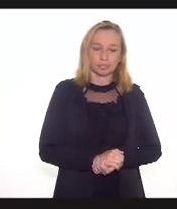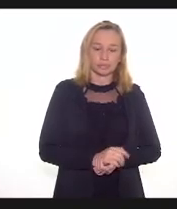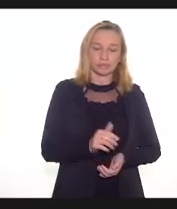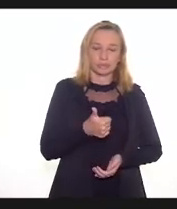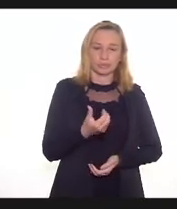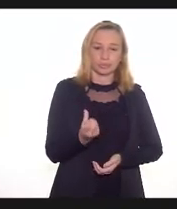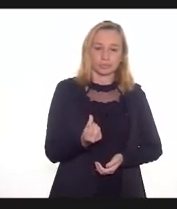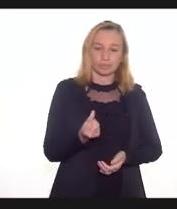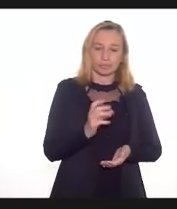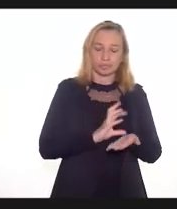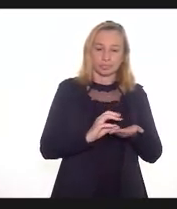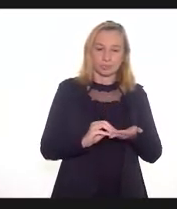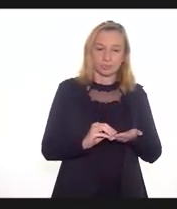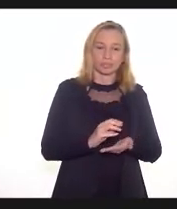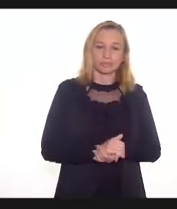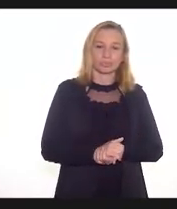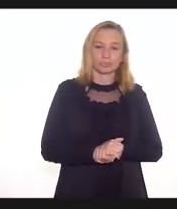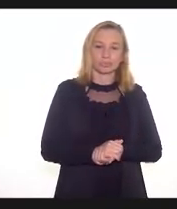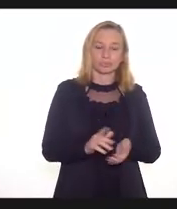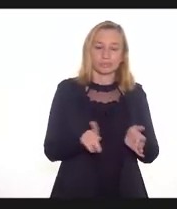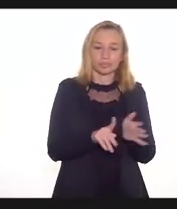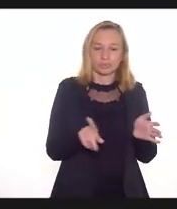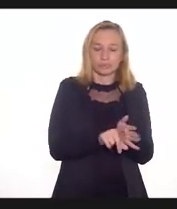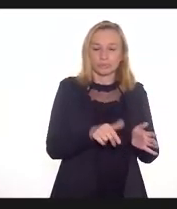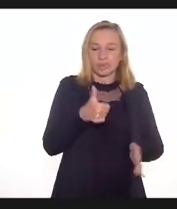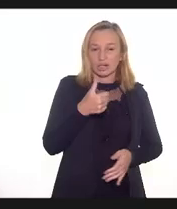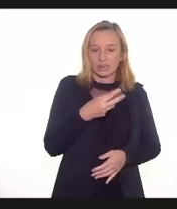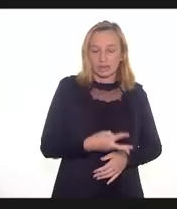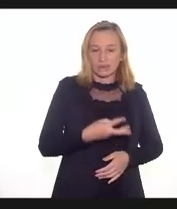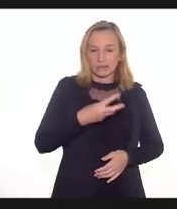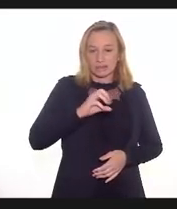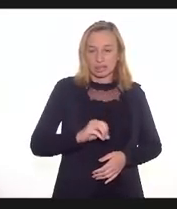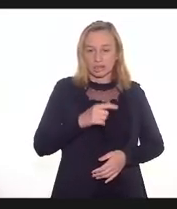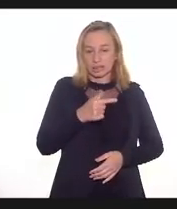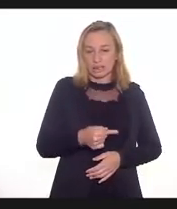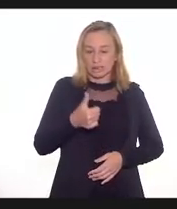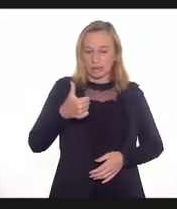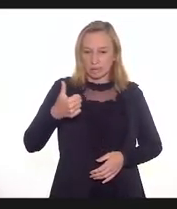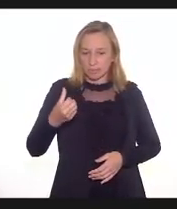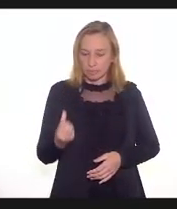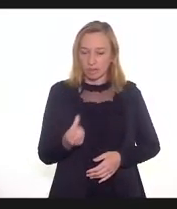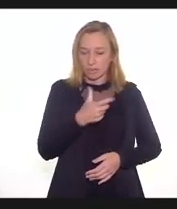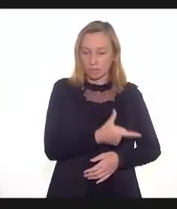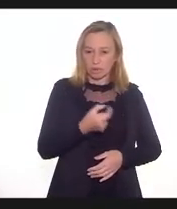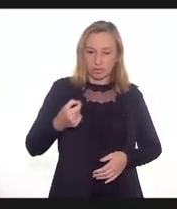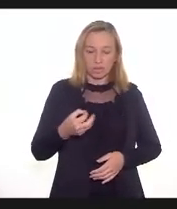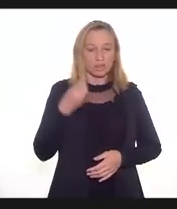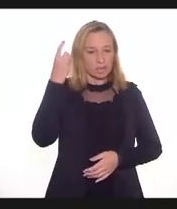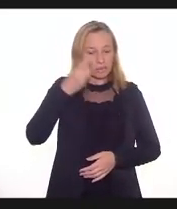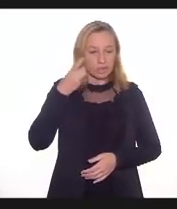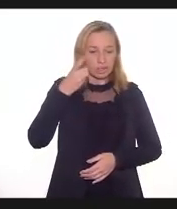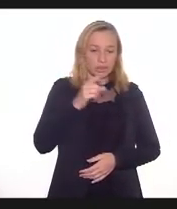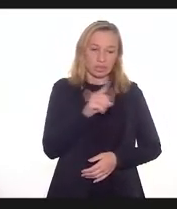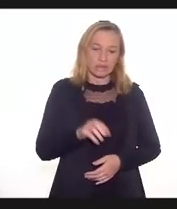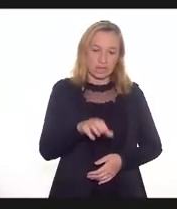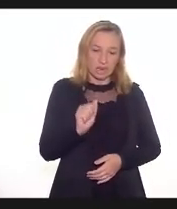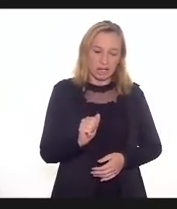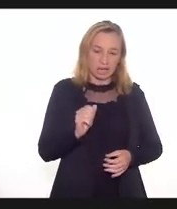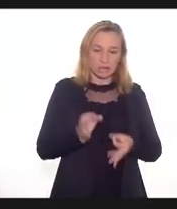16 da PAU. Projeto de Lei 376 de 2020, de autoria do deputado Renato Zaca, o parecer